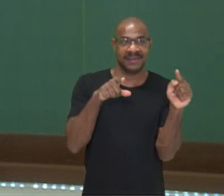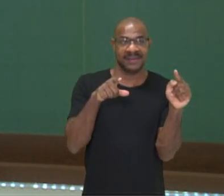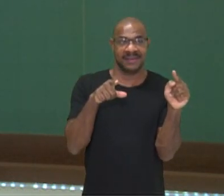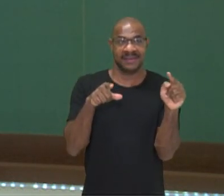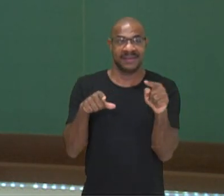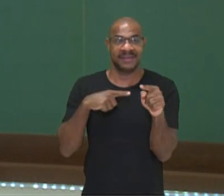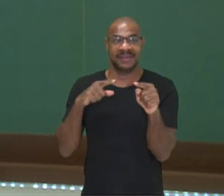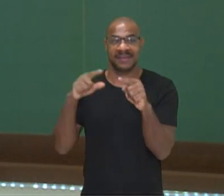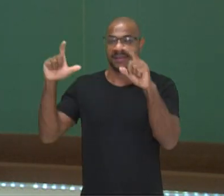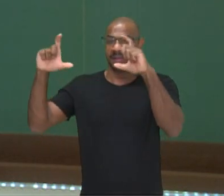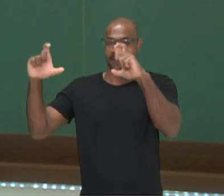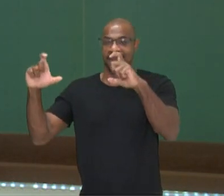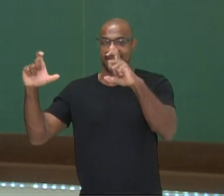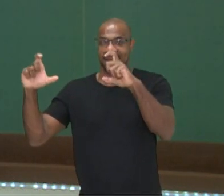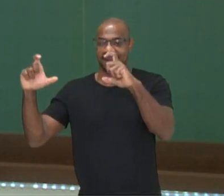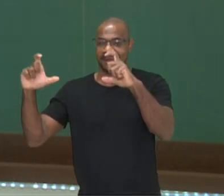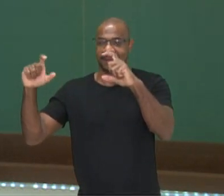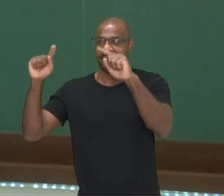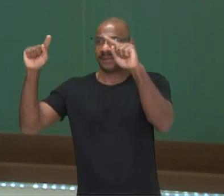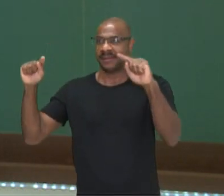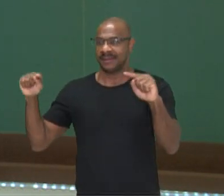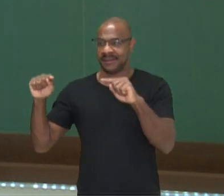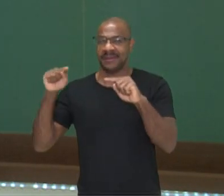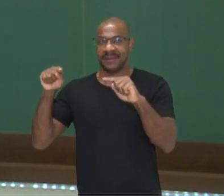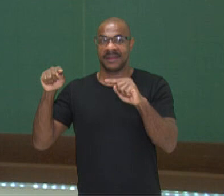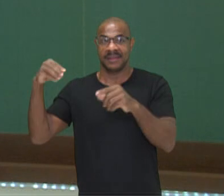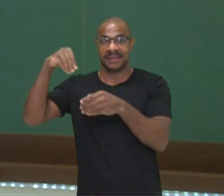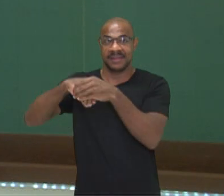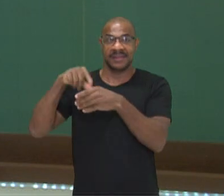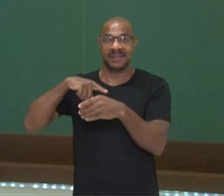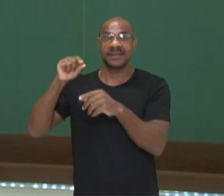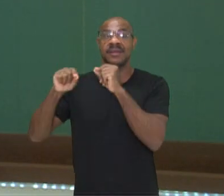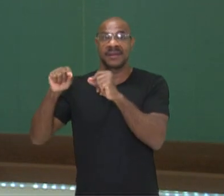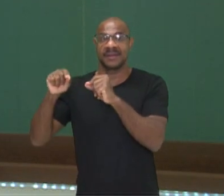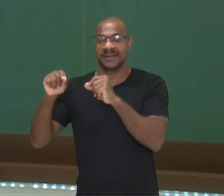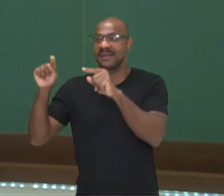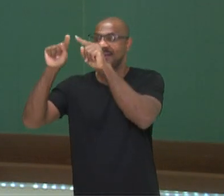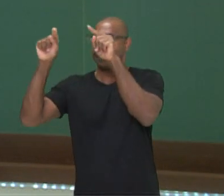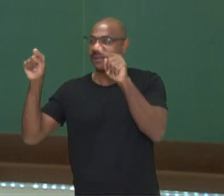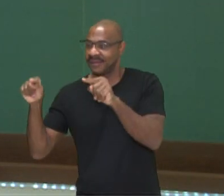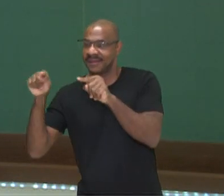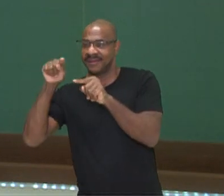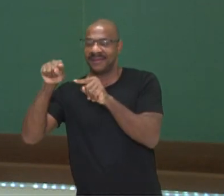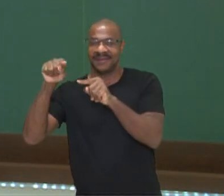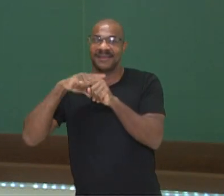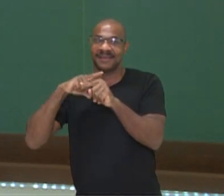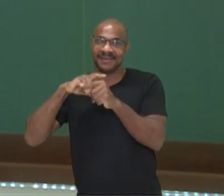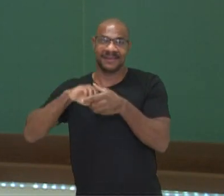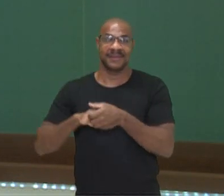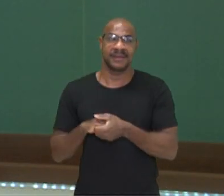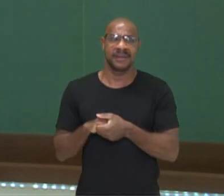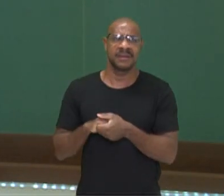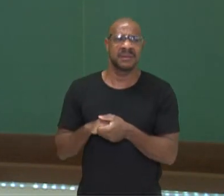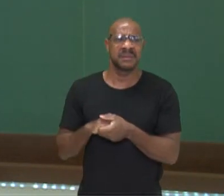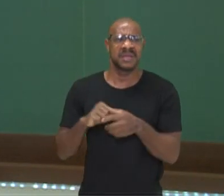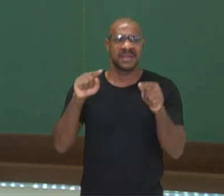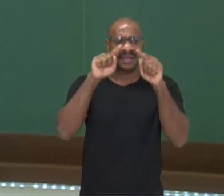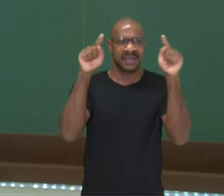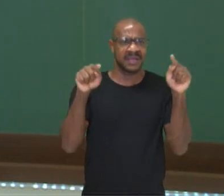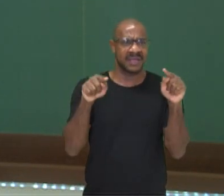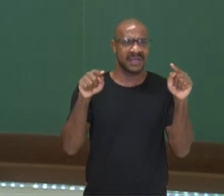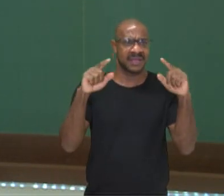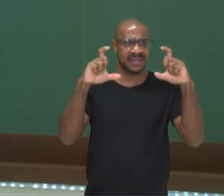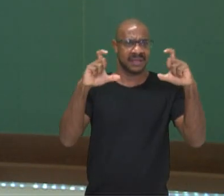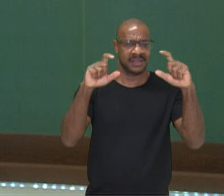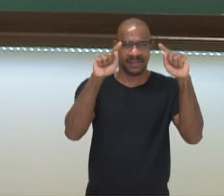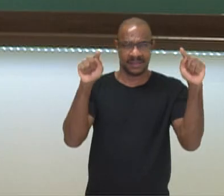tem um colchetes e dentro desse colchetes a gente tem outro parênteses. Mas dentro desse